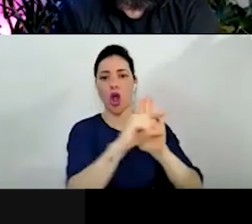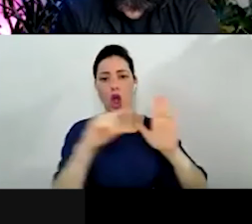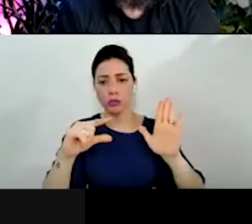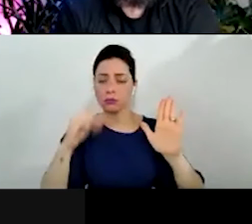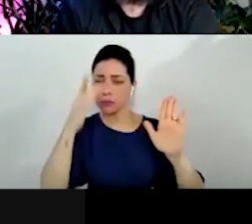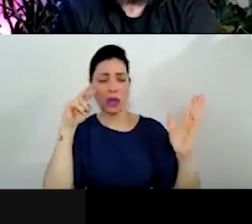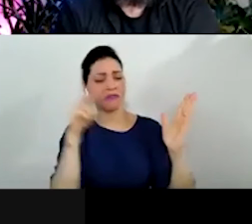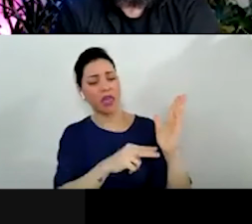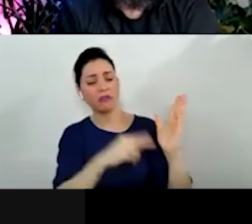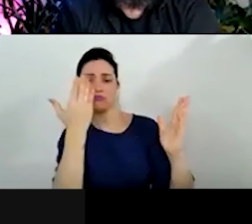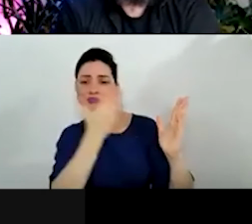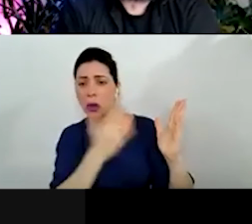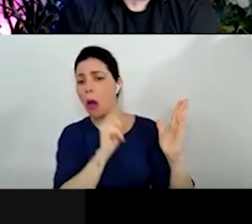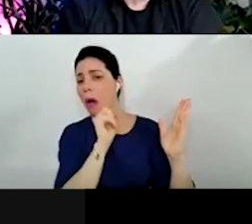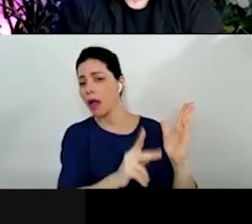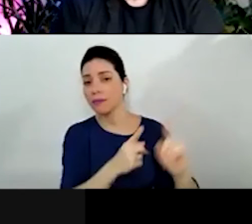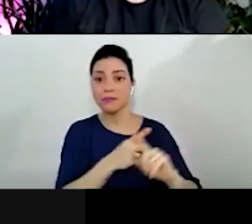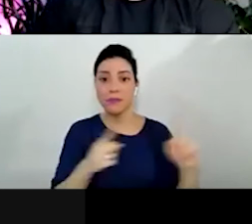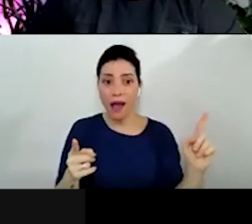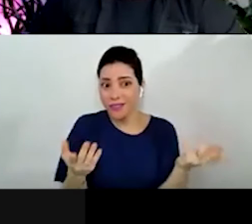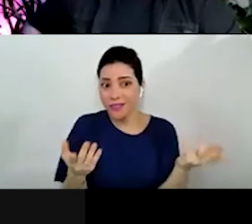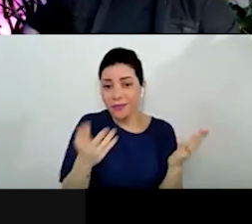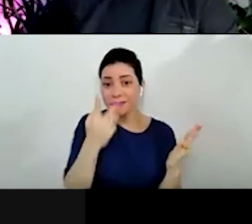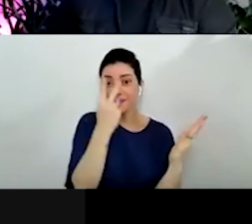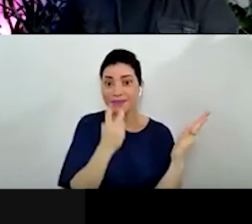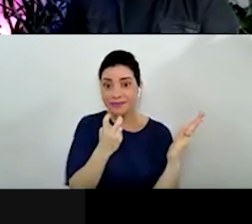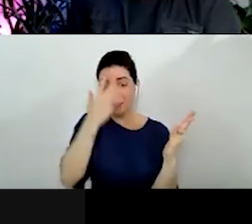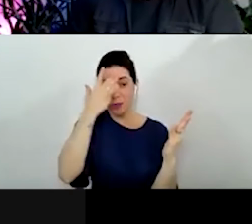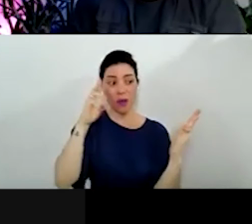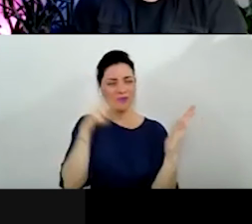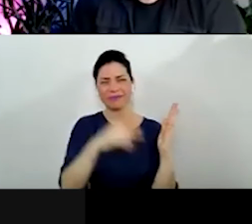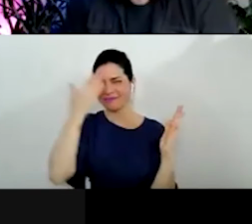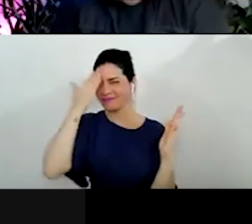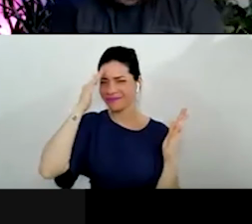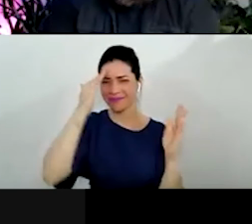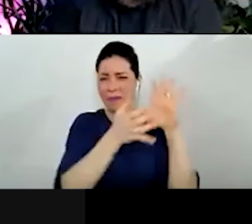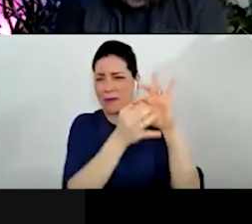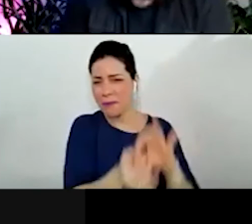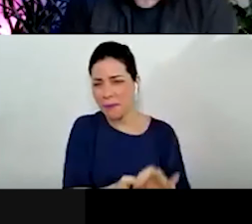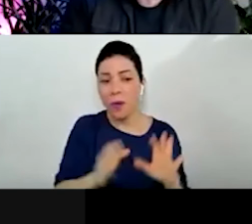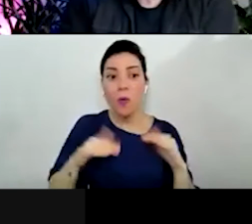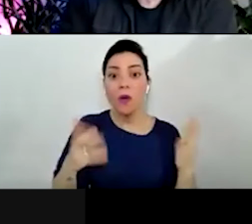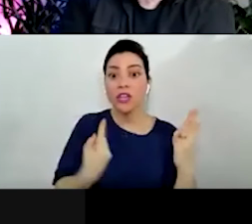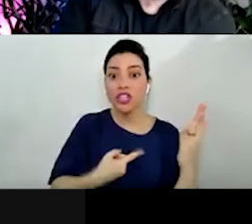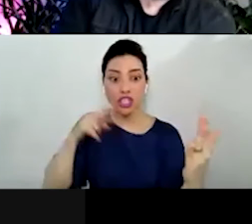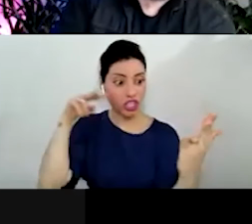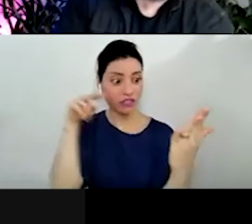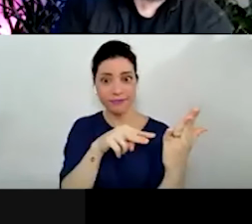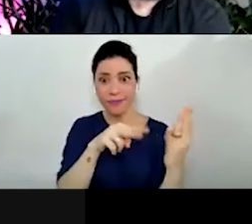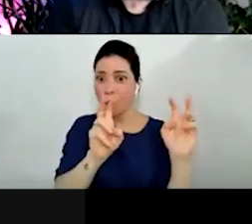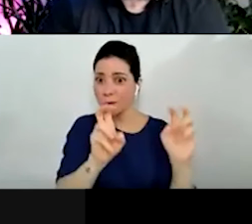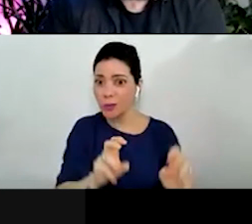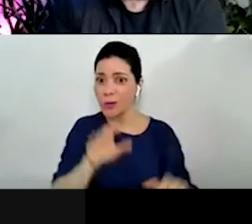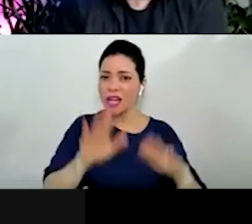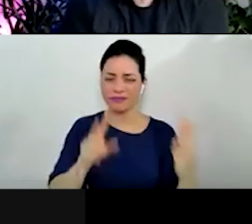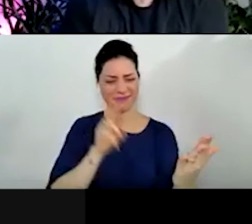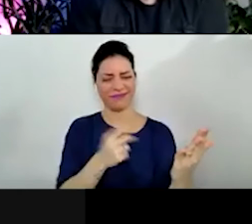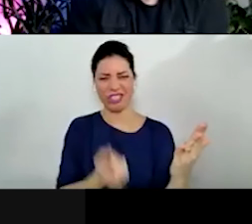quem tá enxergando a para quem não vai chover não tem essa dificuldade de compreensão e às vezes quando a gente tem um charme o conteúdo a gente também tem